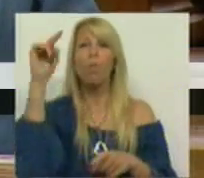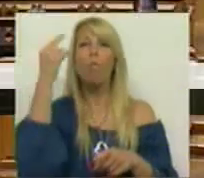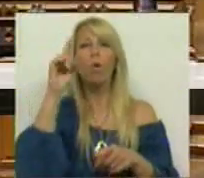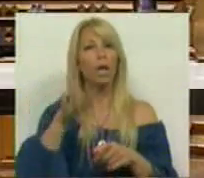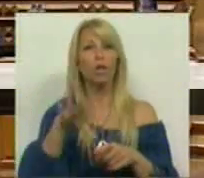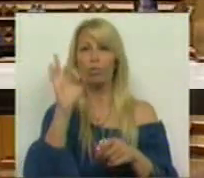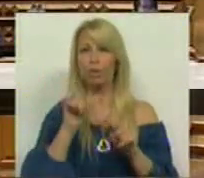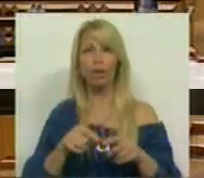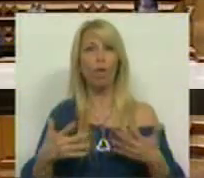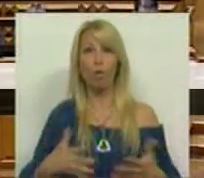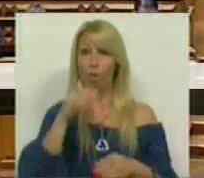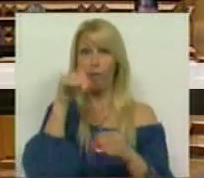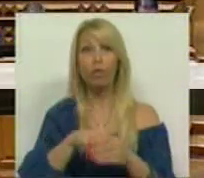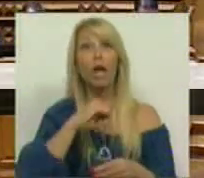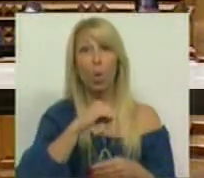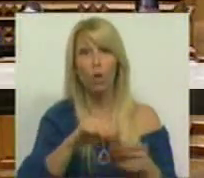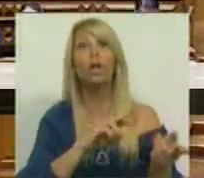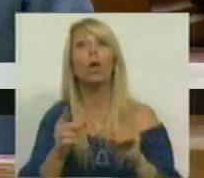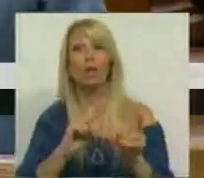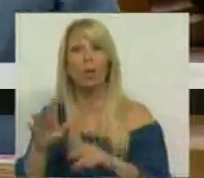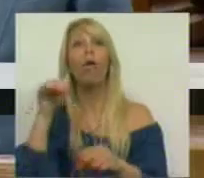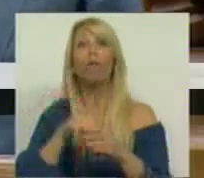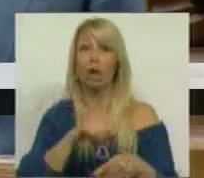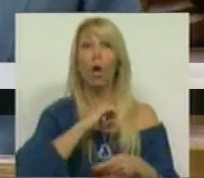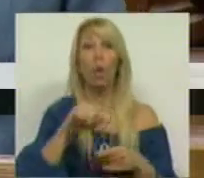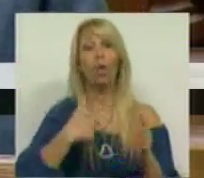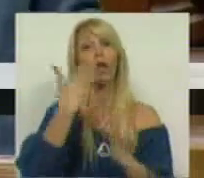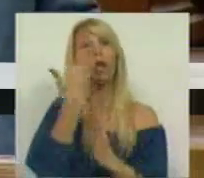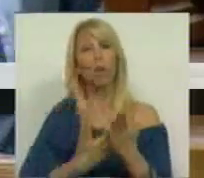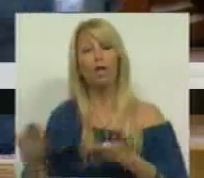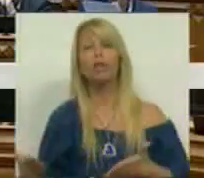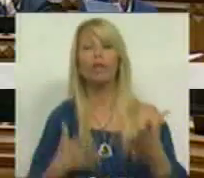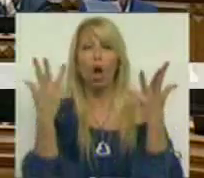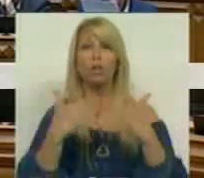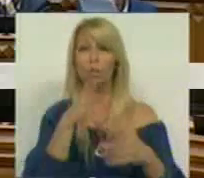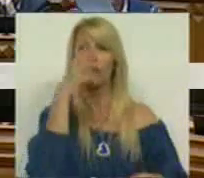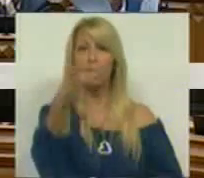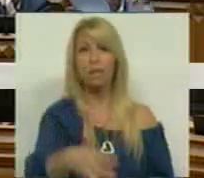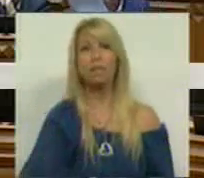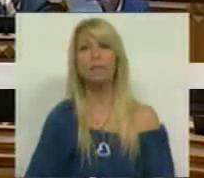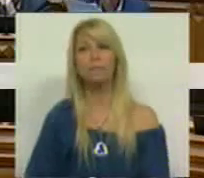de hoje. Votar contra este retificativo, votar contra este documento de estratégia orçamental. Disse.